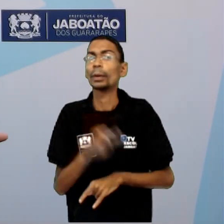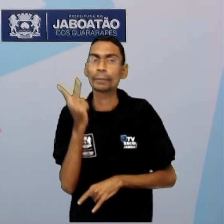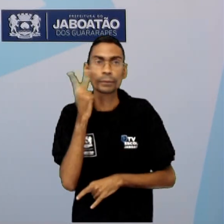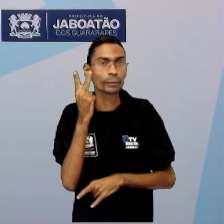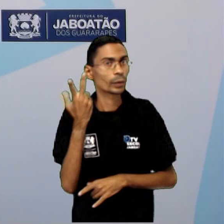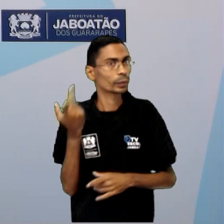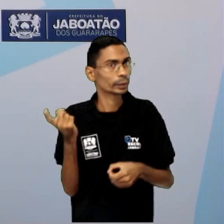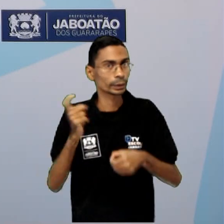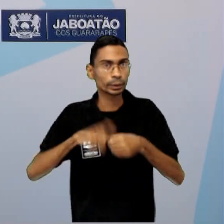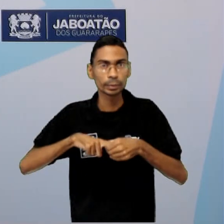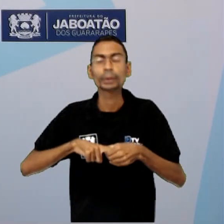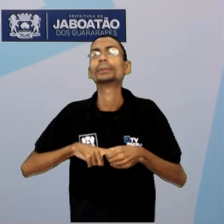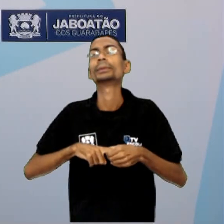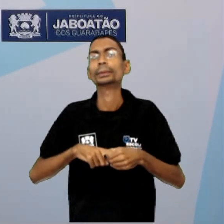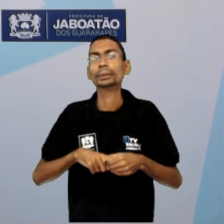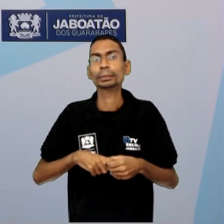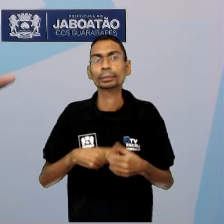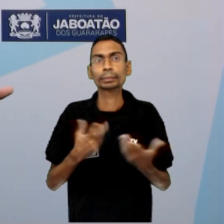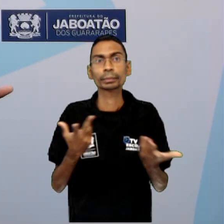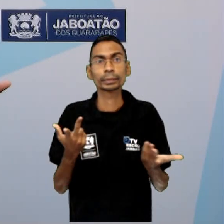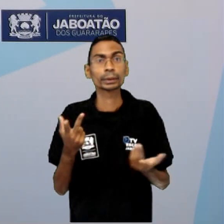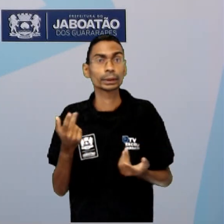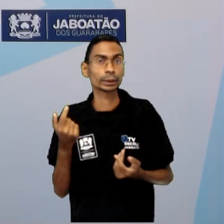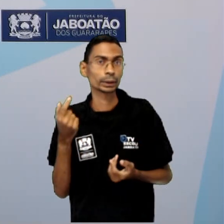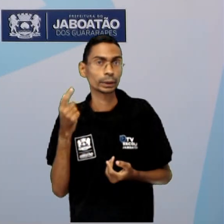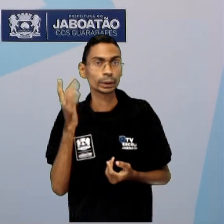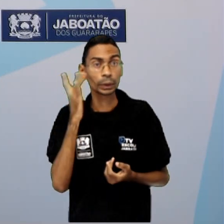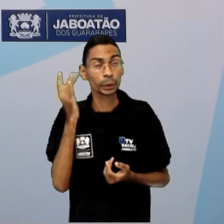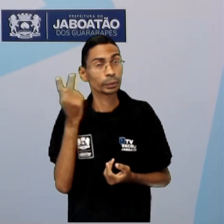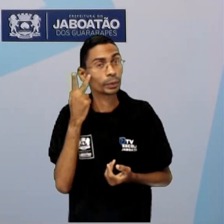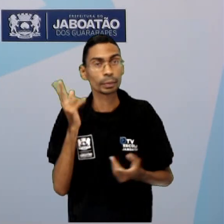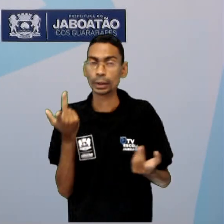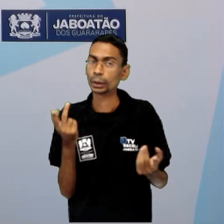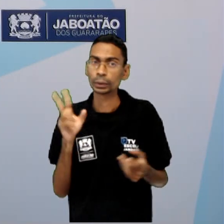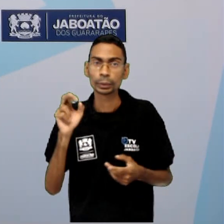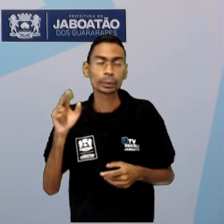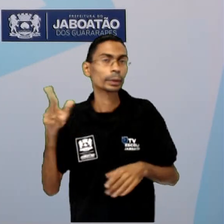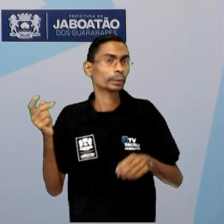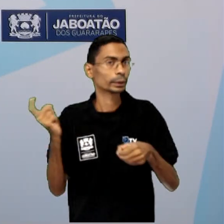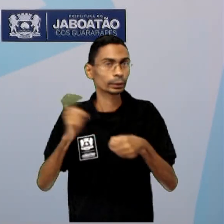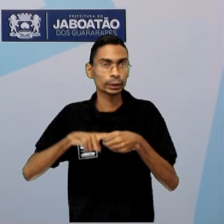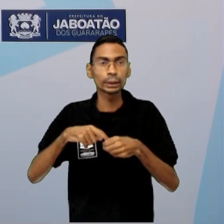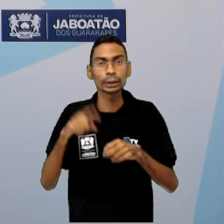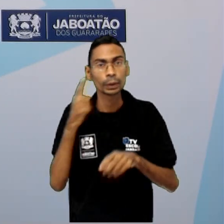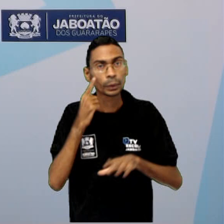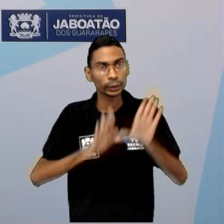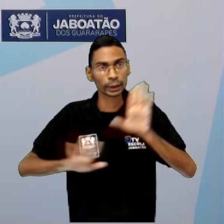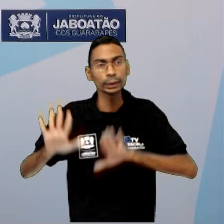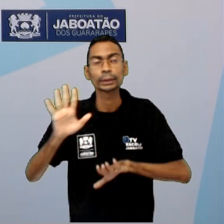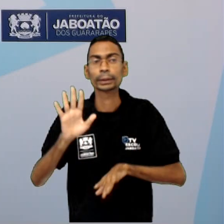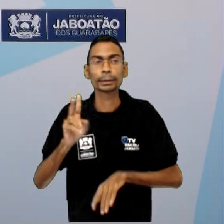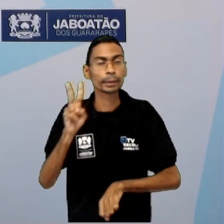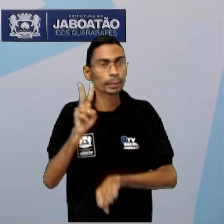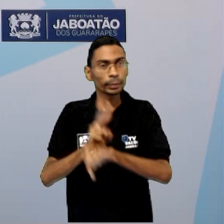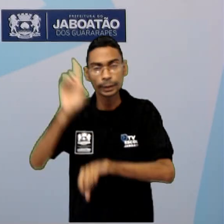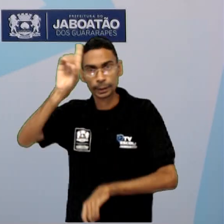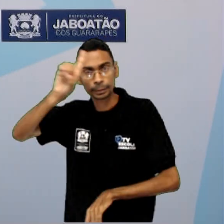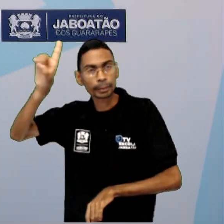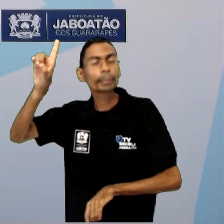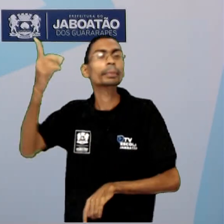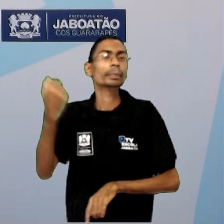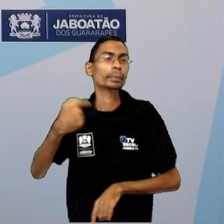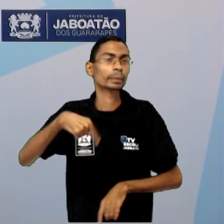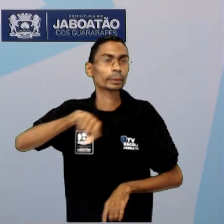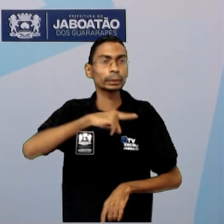normal. Mas embora o normal, acho que nunca mais volte. Mas enfim, ter cuidado, tá? E pedir aí a proteção de Deus para que Ele